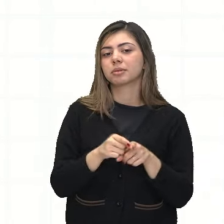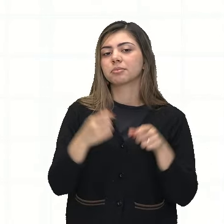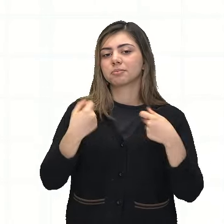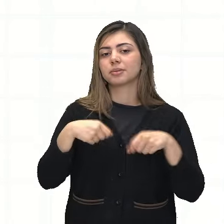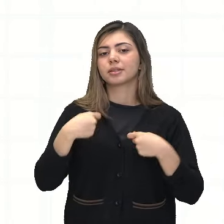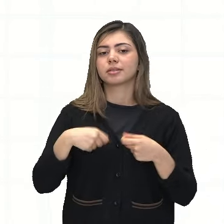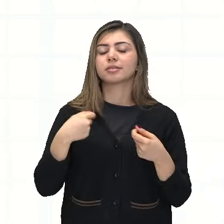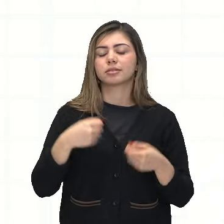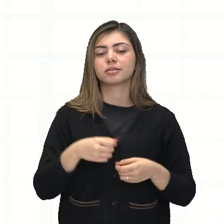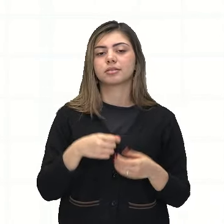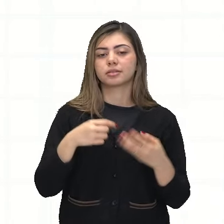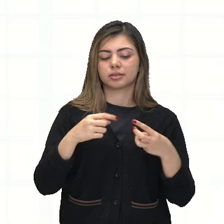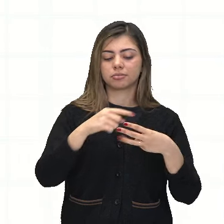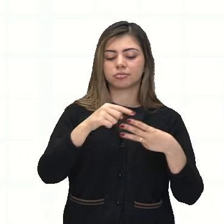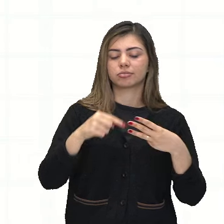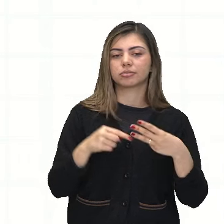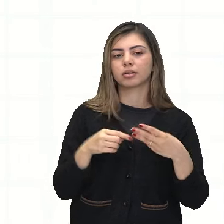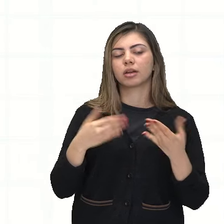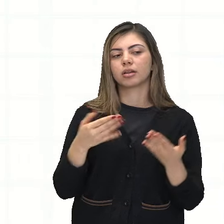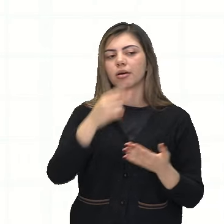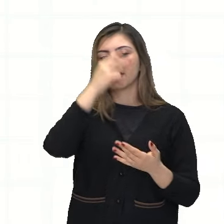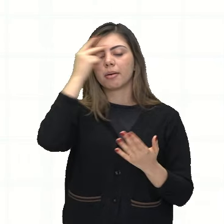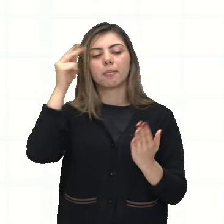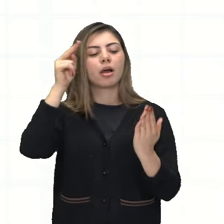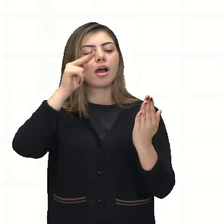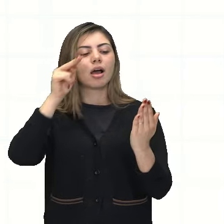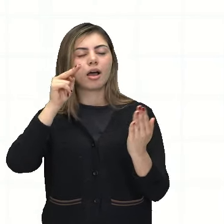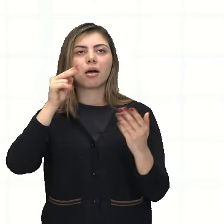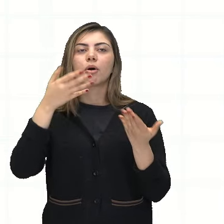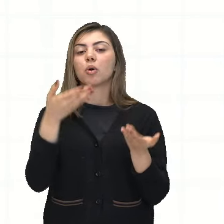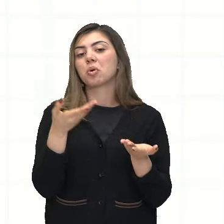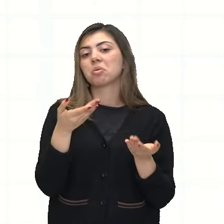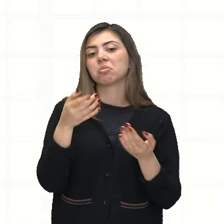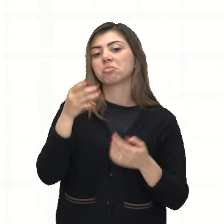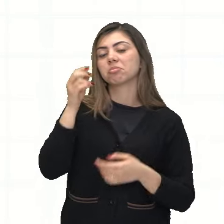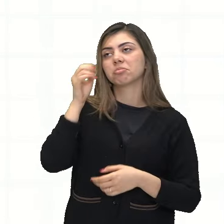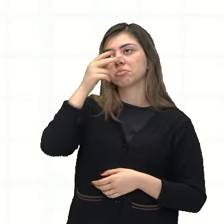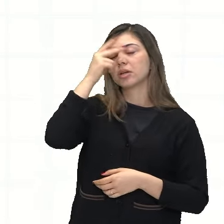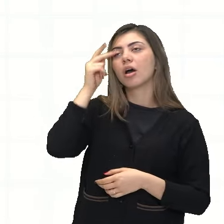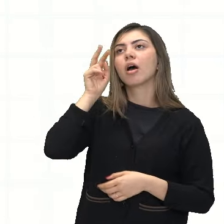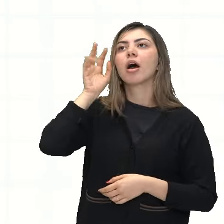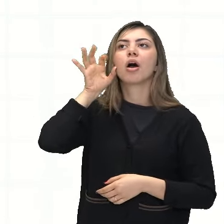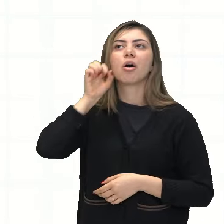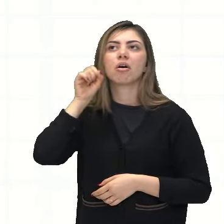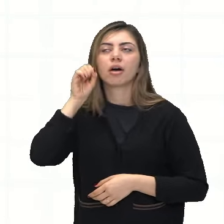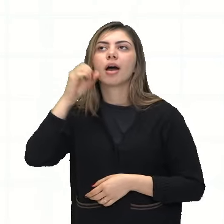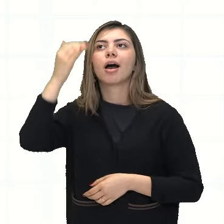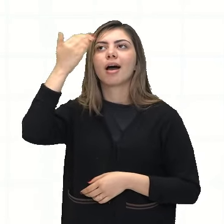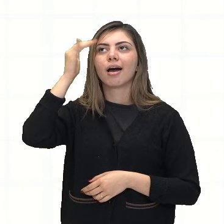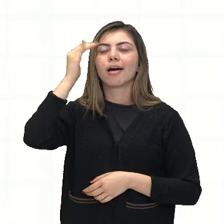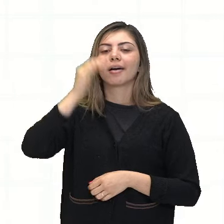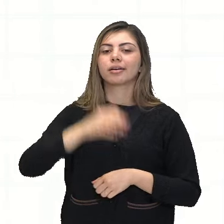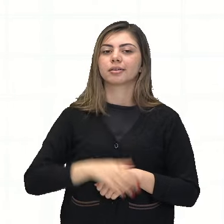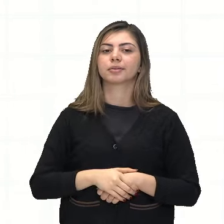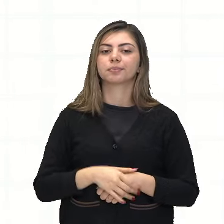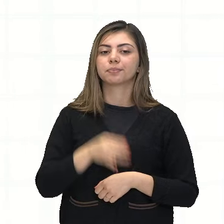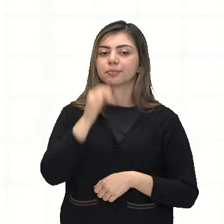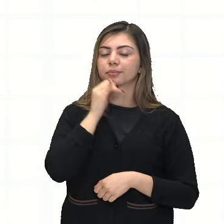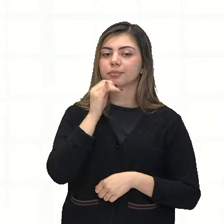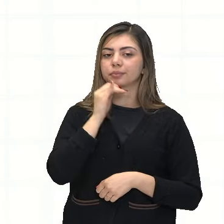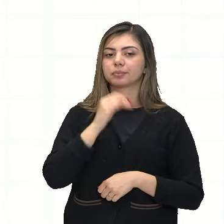aparecer para que o leitor compreenda o que você está apresentando a gente tem aqui Um exemplo na